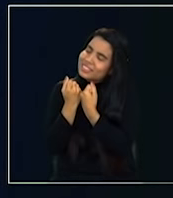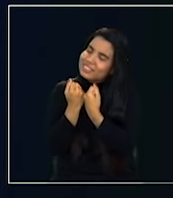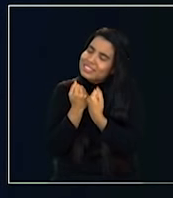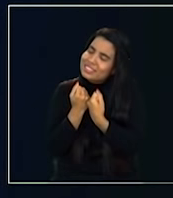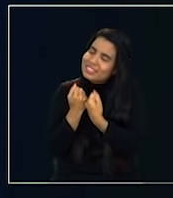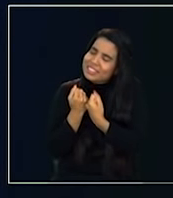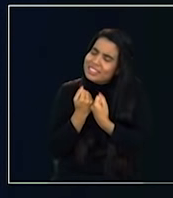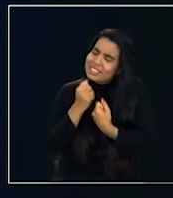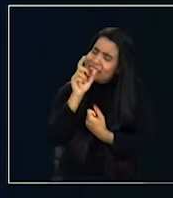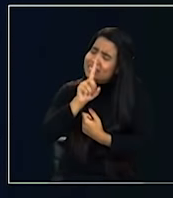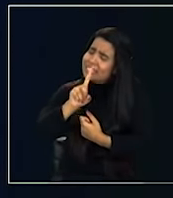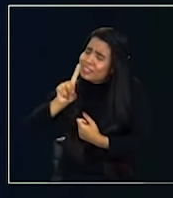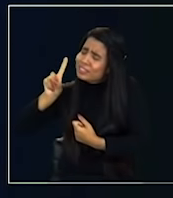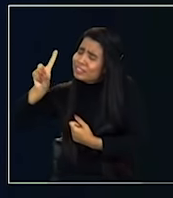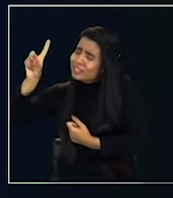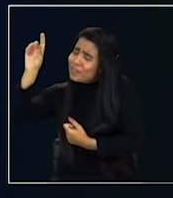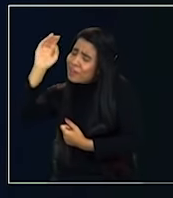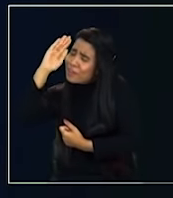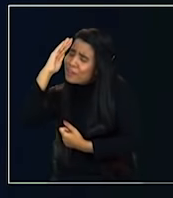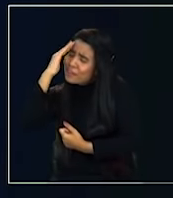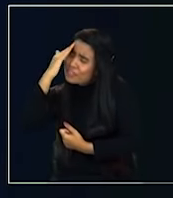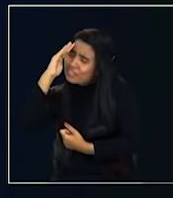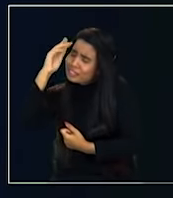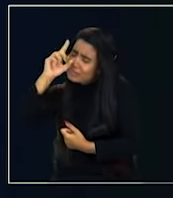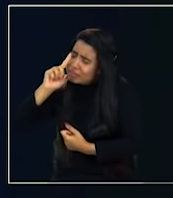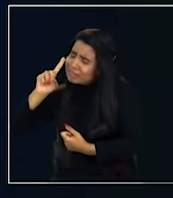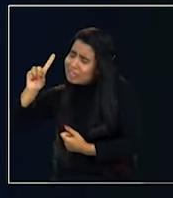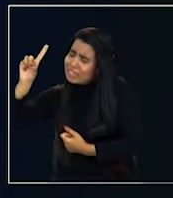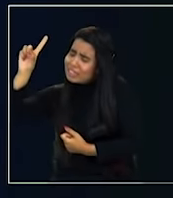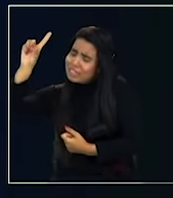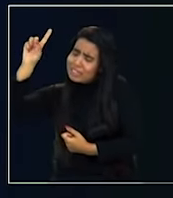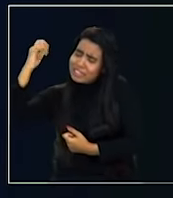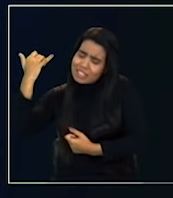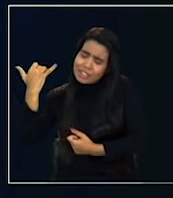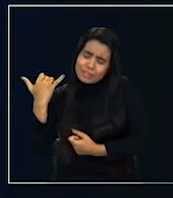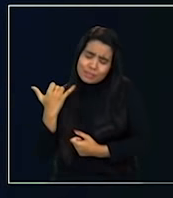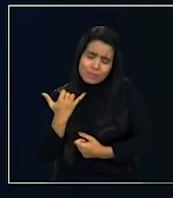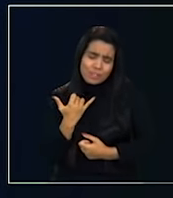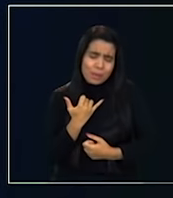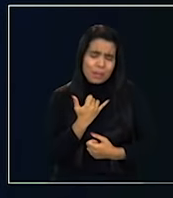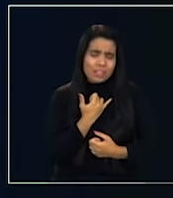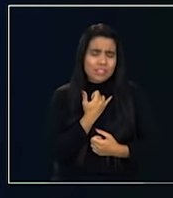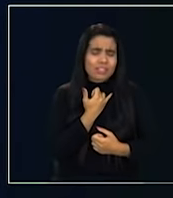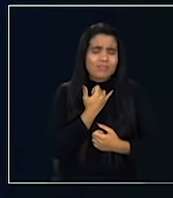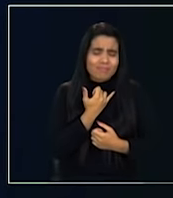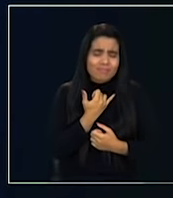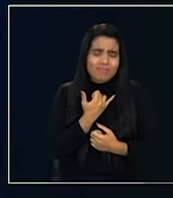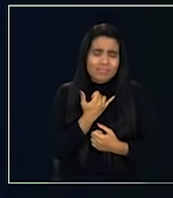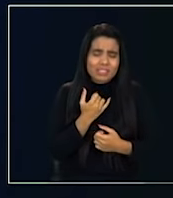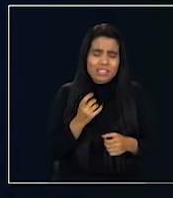luz, Deus nos fala que a Ele se chega,